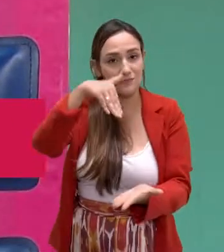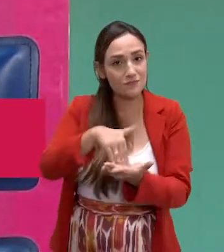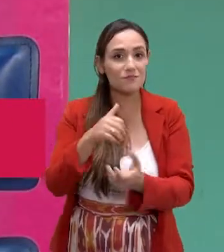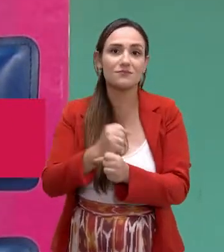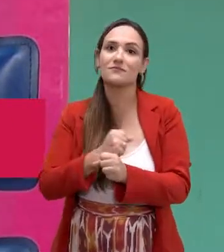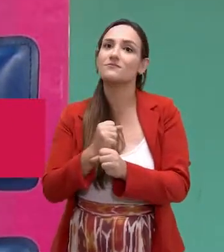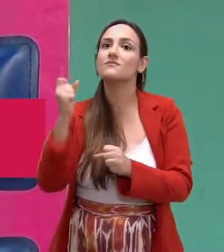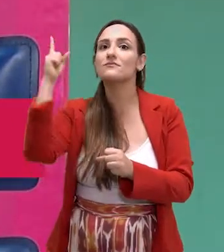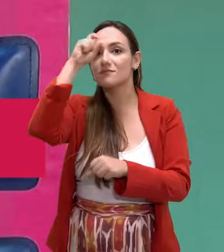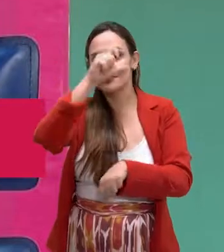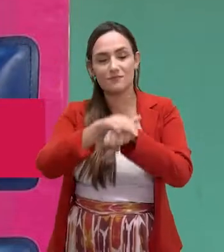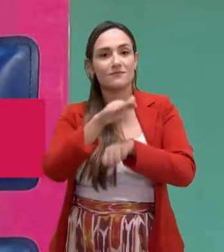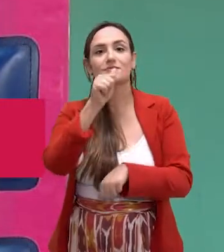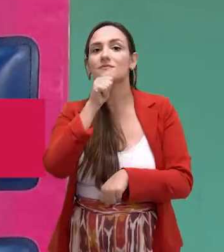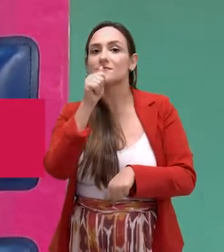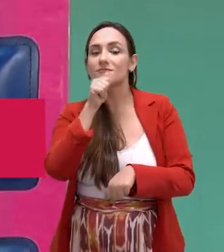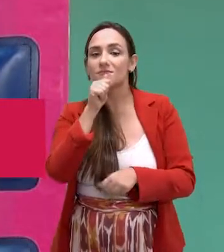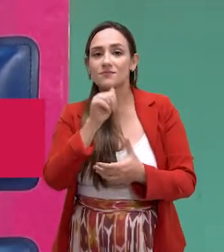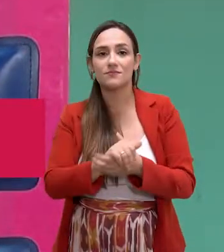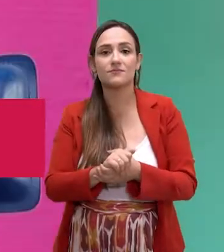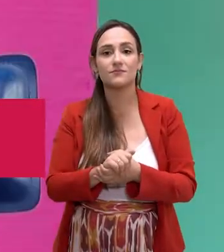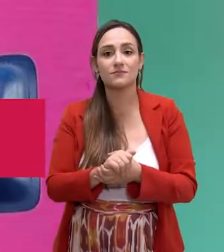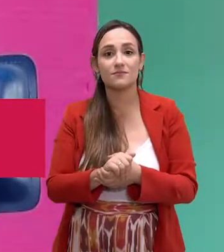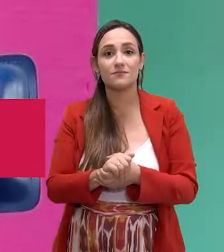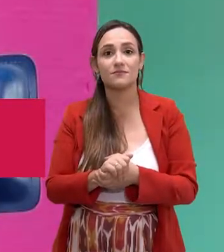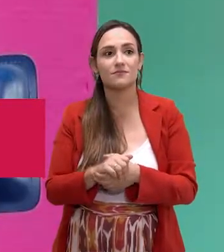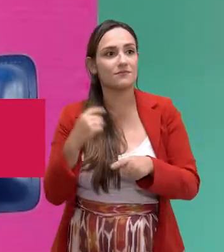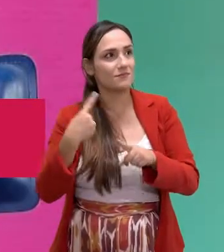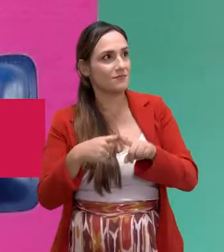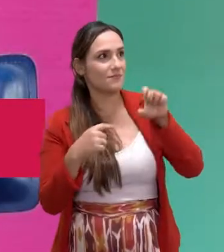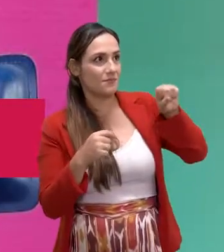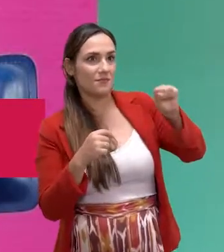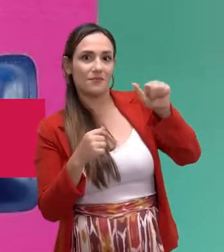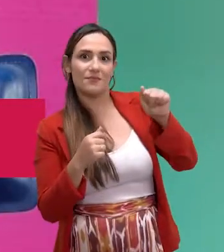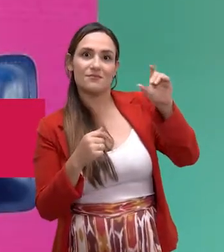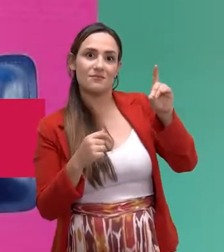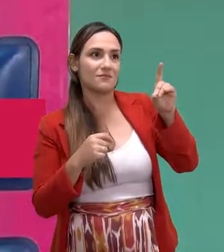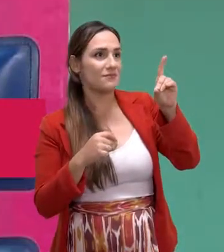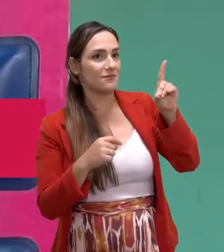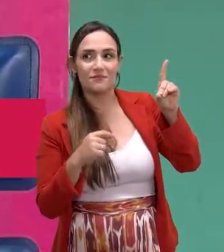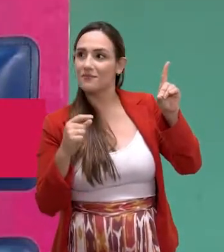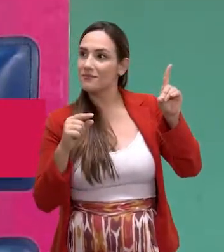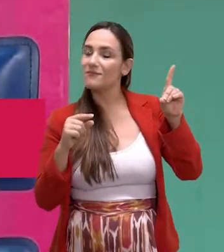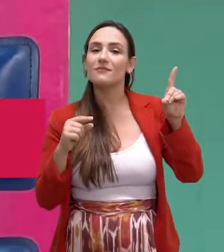encerramento, a SAD com apresentação presencial lá, né, Ana, com